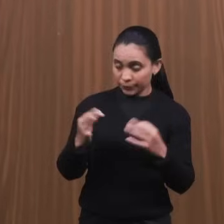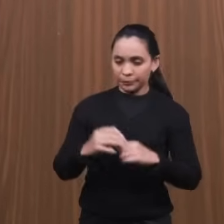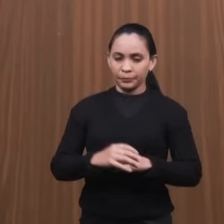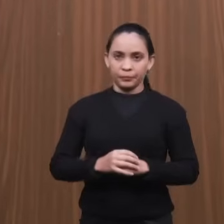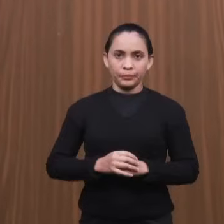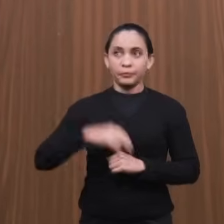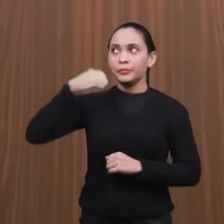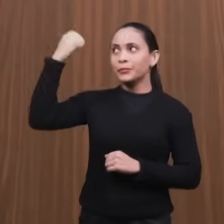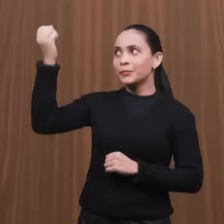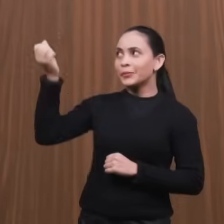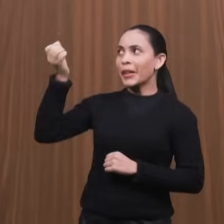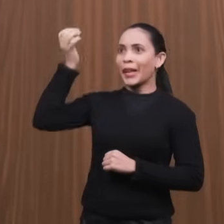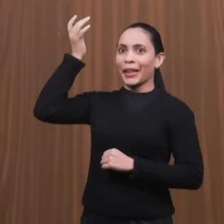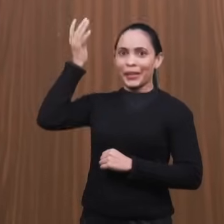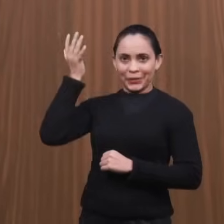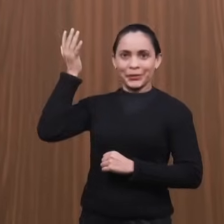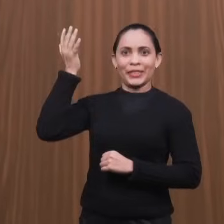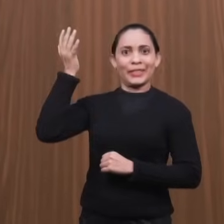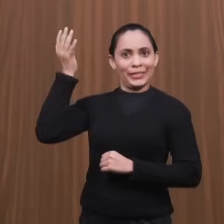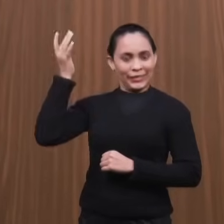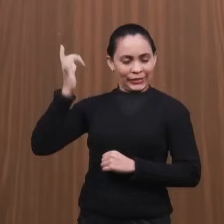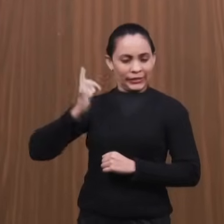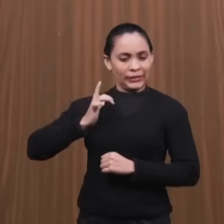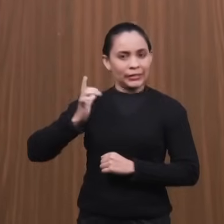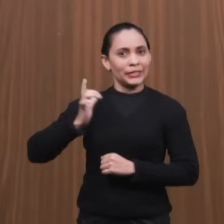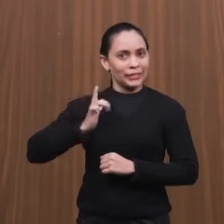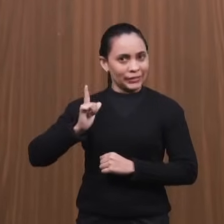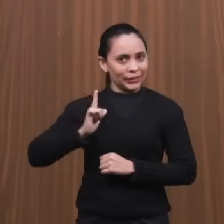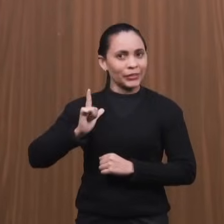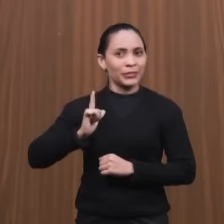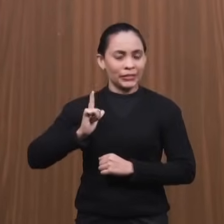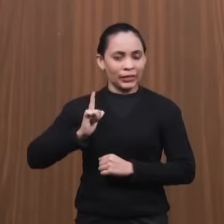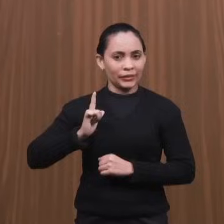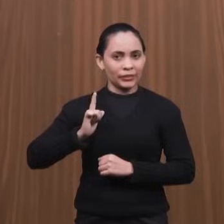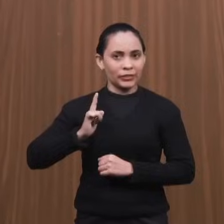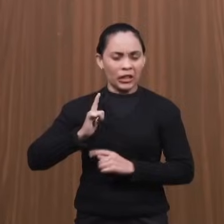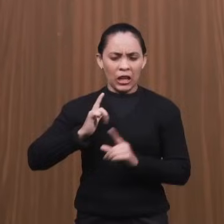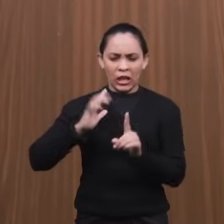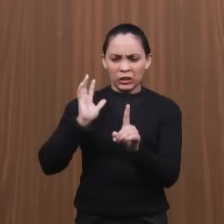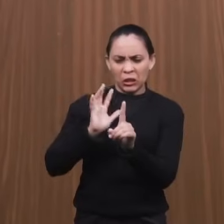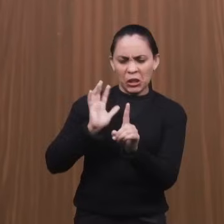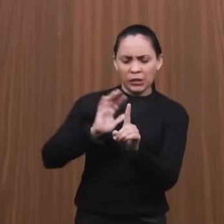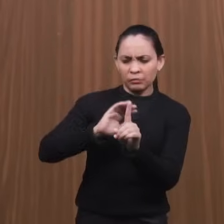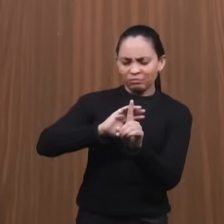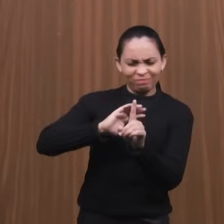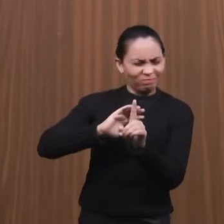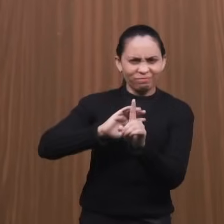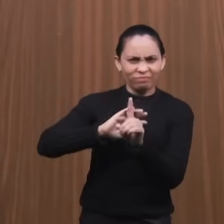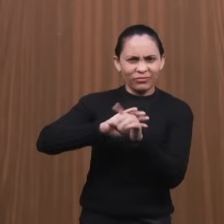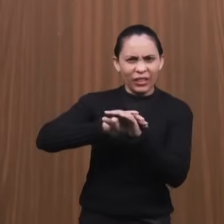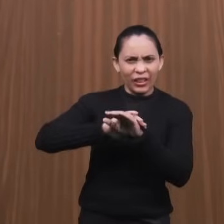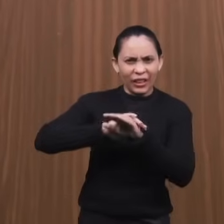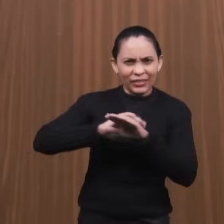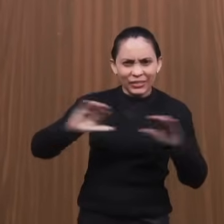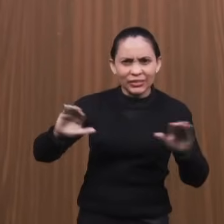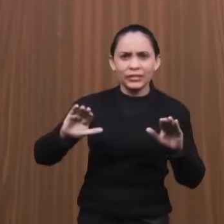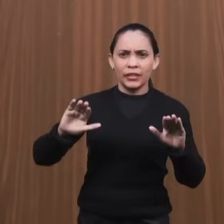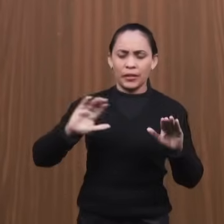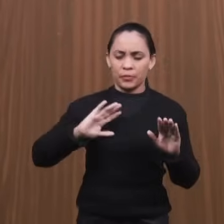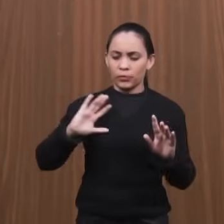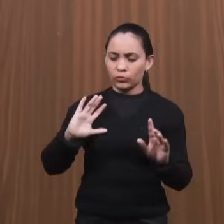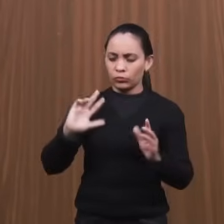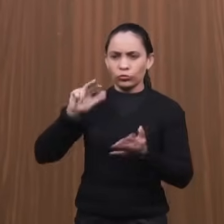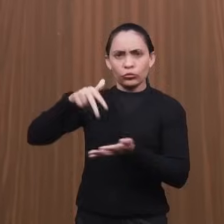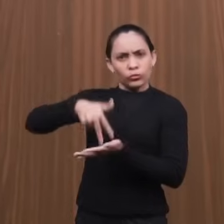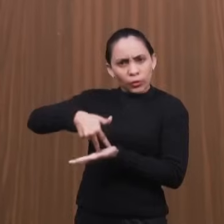a revelação, ela elimina, expurga da vida da igreja, dia a dia, aquilo